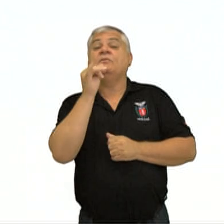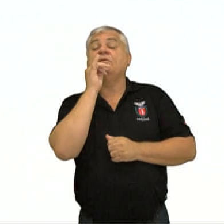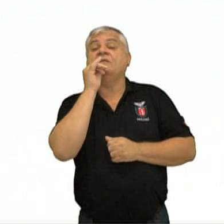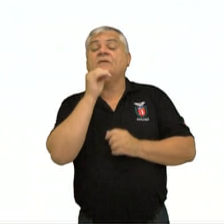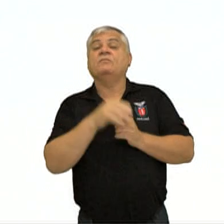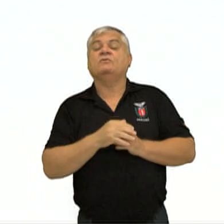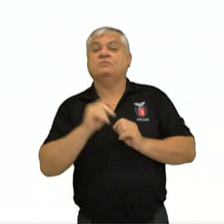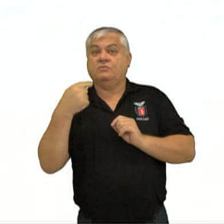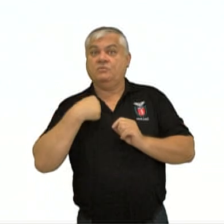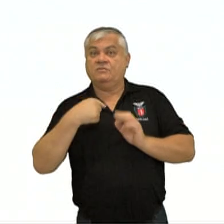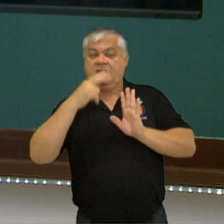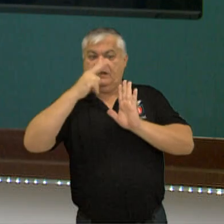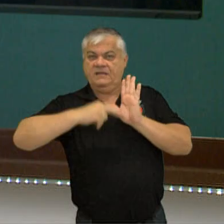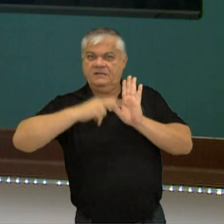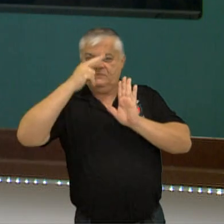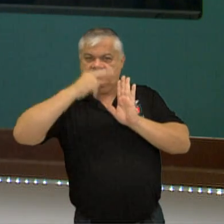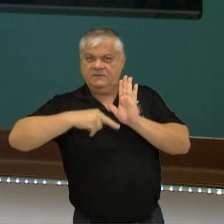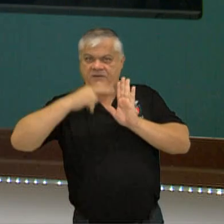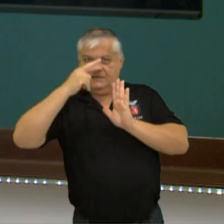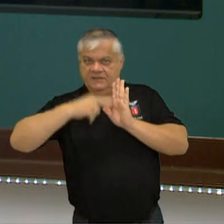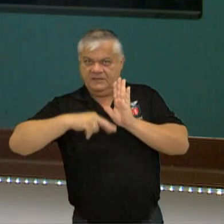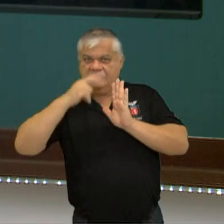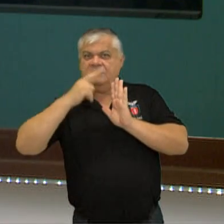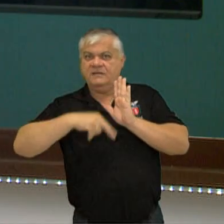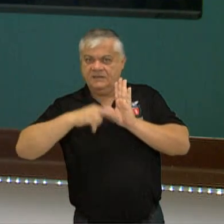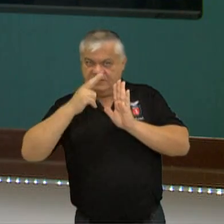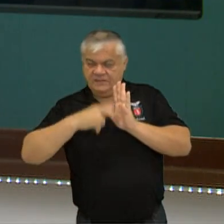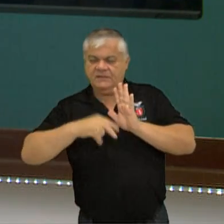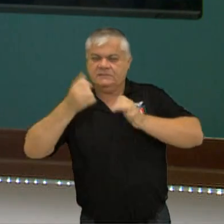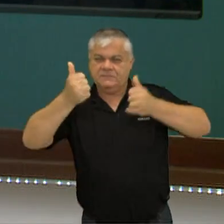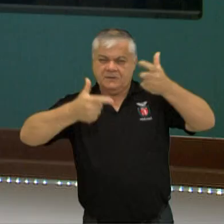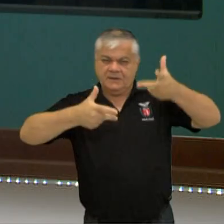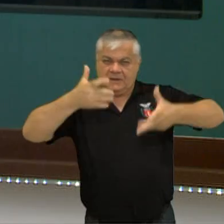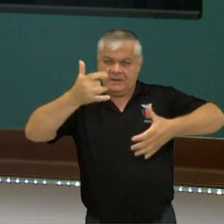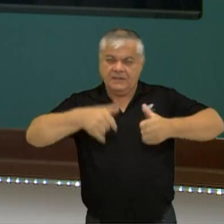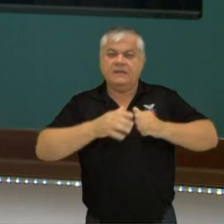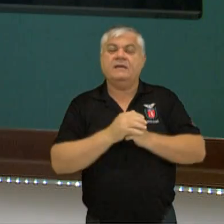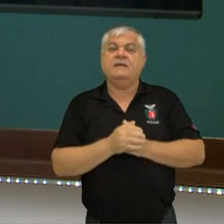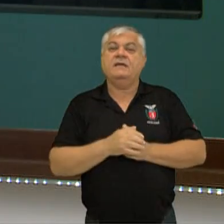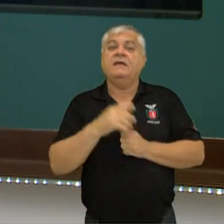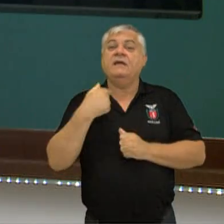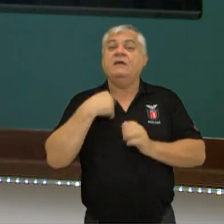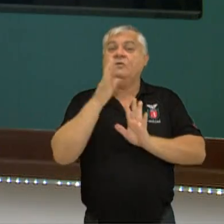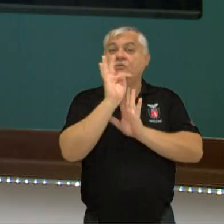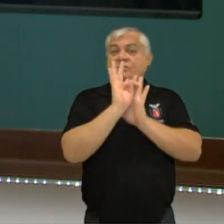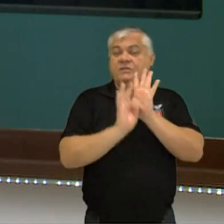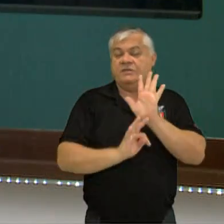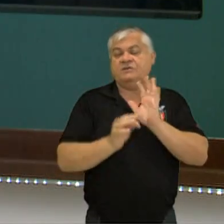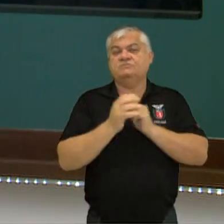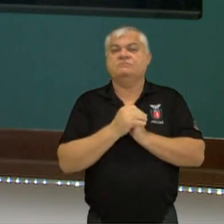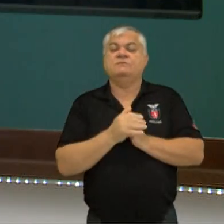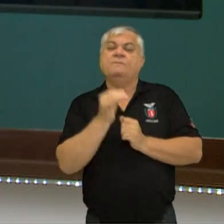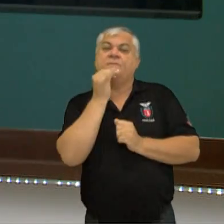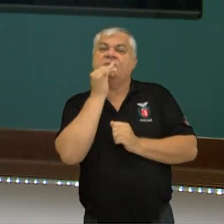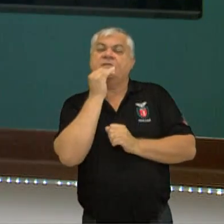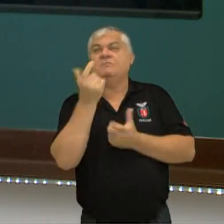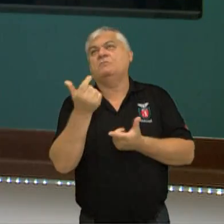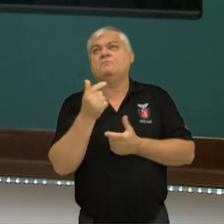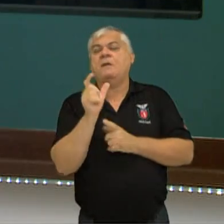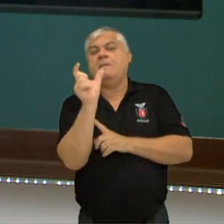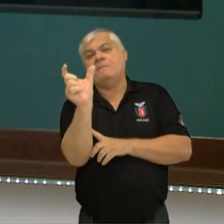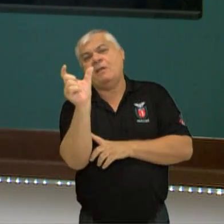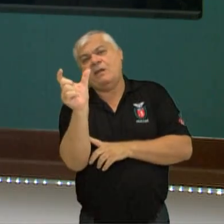centrada no código, ou seja, a linguagem, explicando a própria linguagem, por exemplo, vou pesquisar um vocábulo